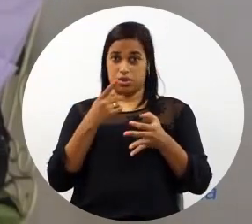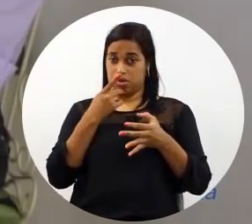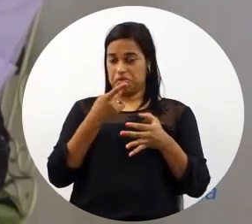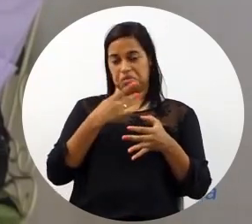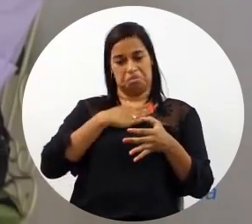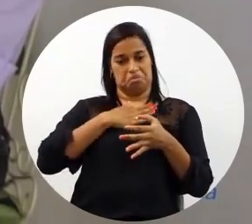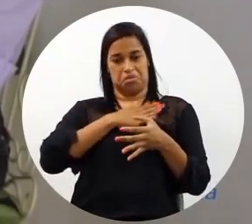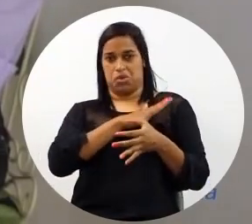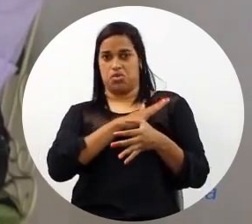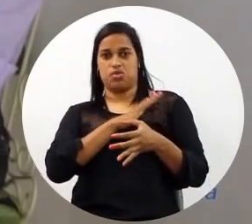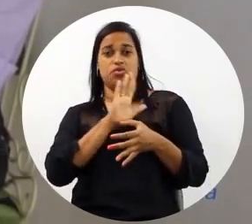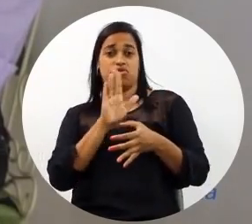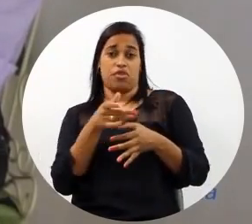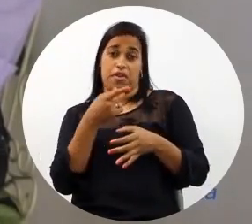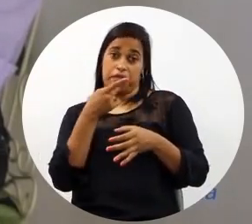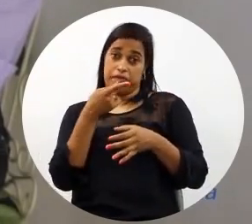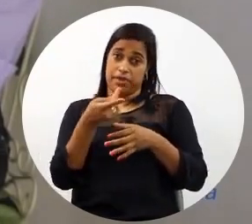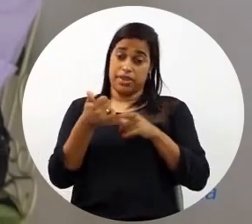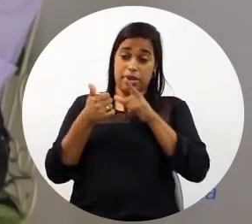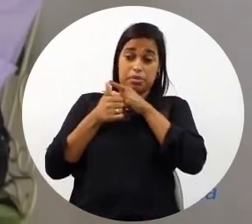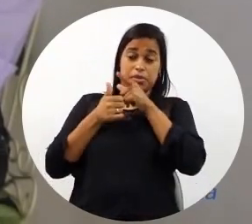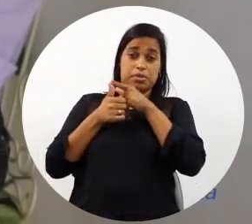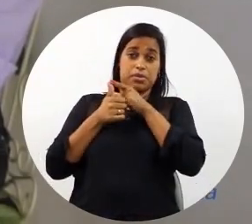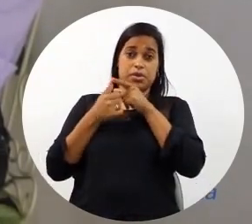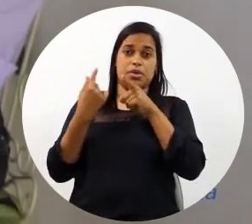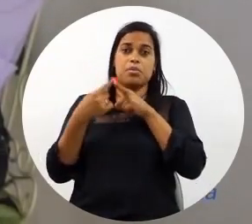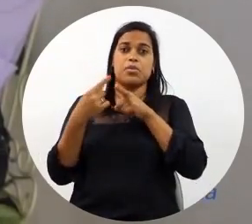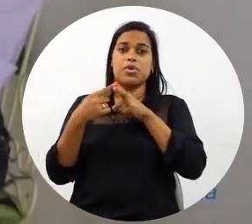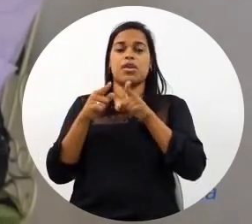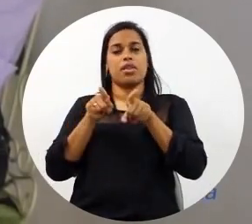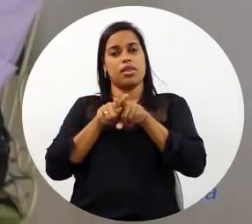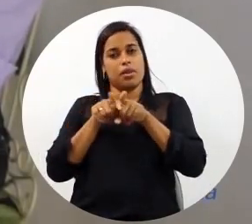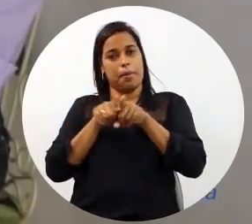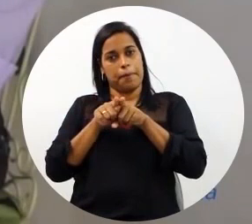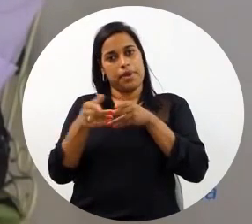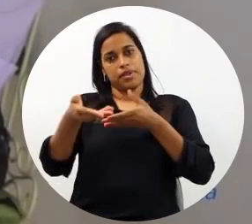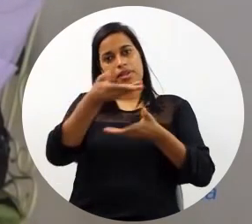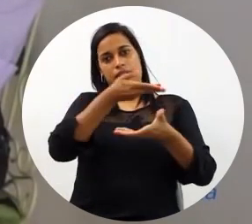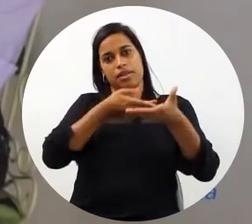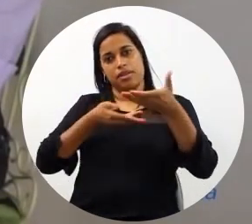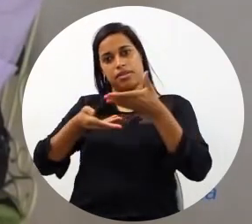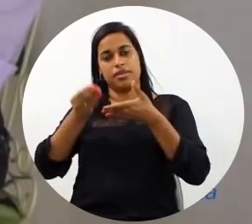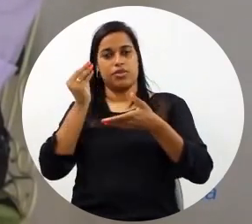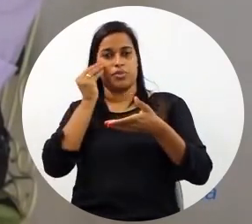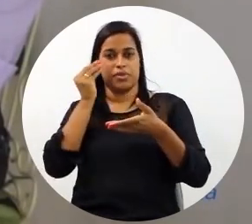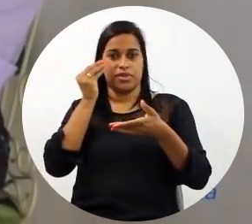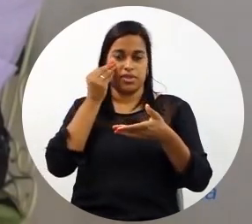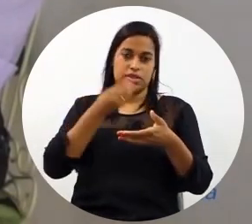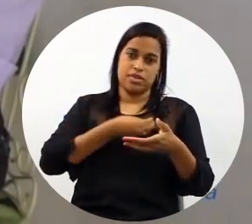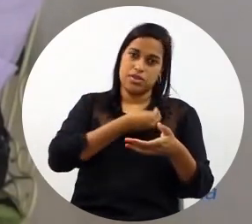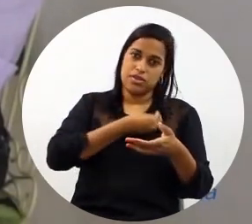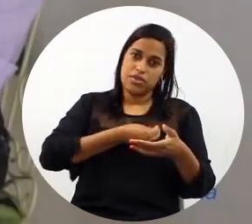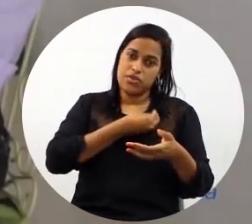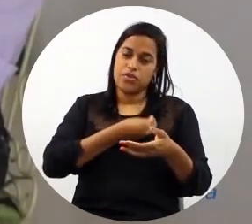digo eu não gosto, como eu já disse da primeira vez, é porque também está relacionado às minhas experiências